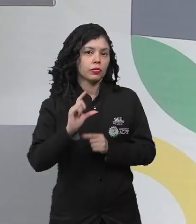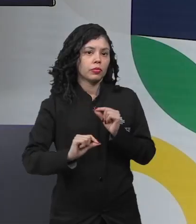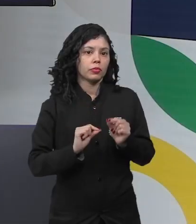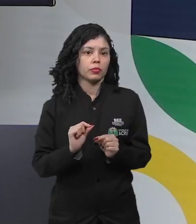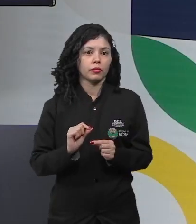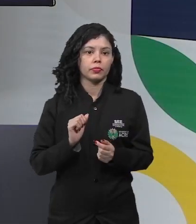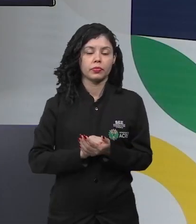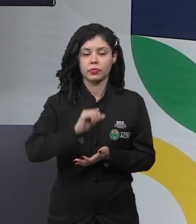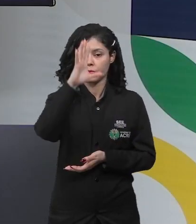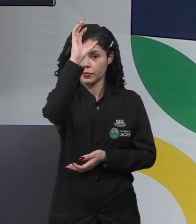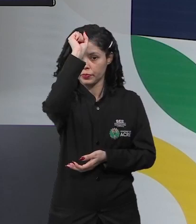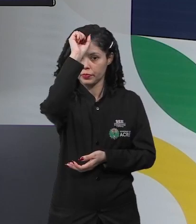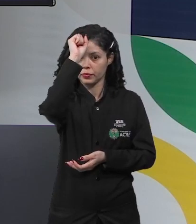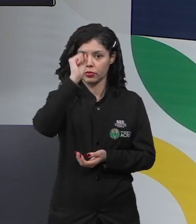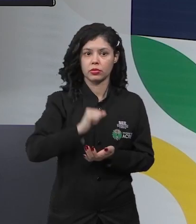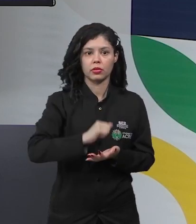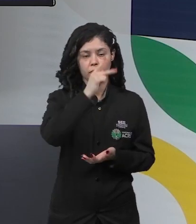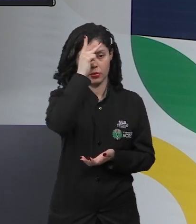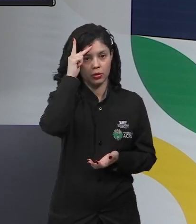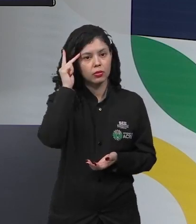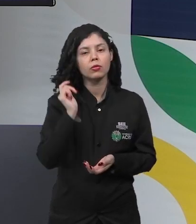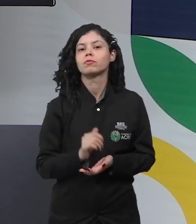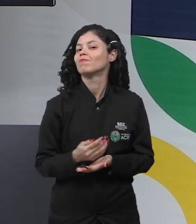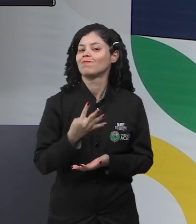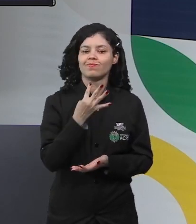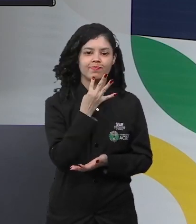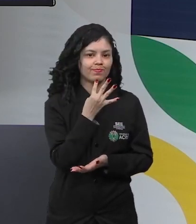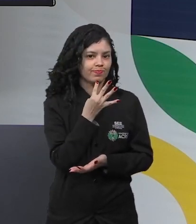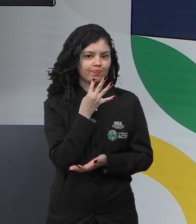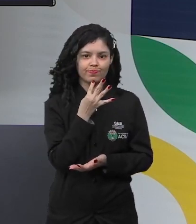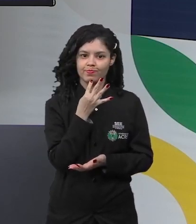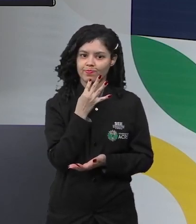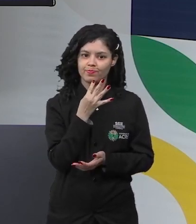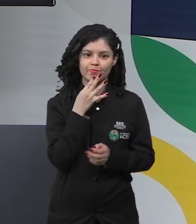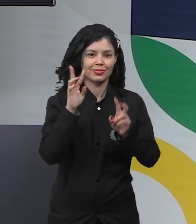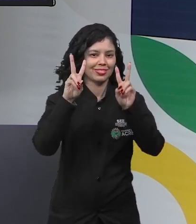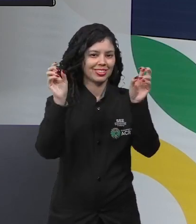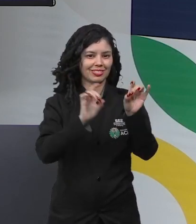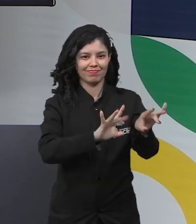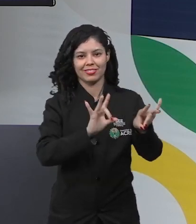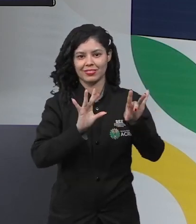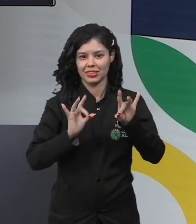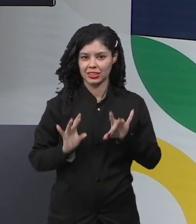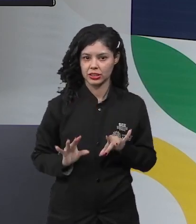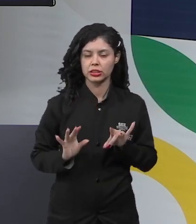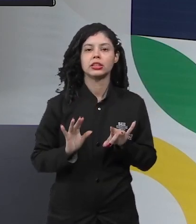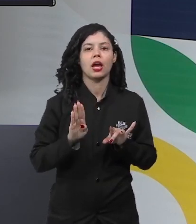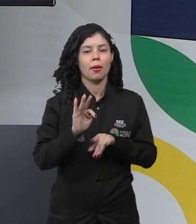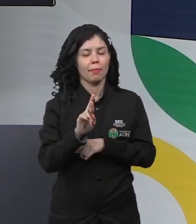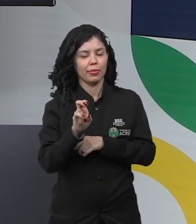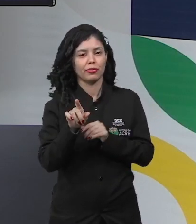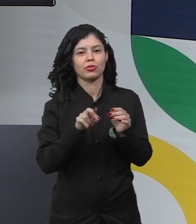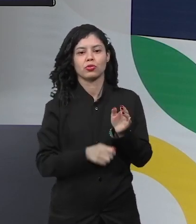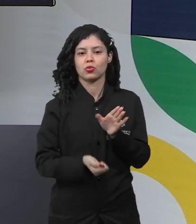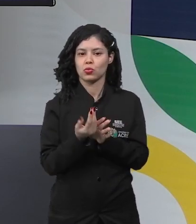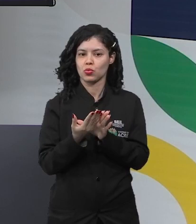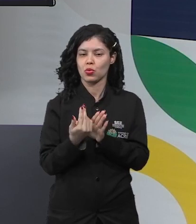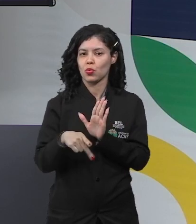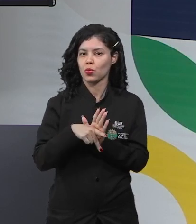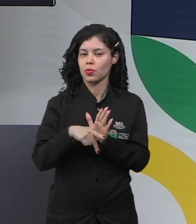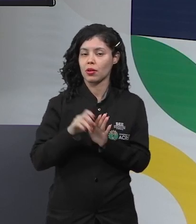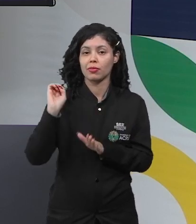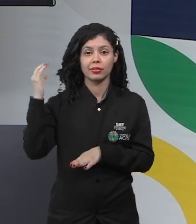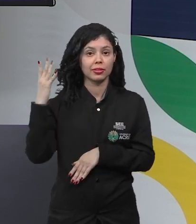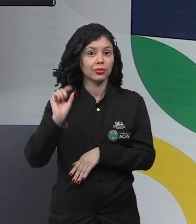do conhecimento. Se a pessoa desconhece, né, essa técnica, esses biodigestores, né, se